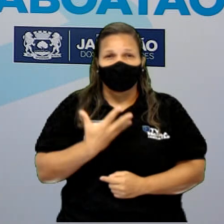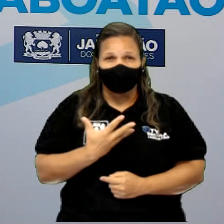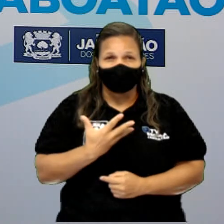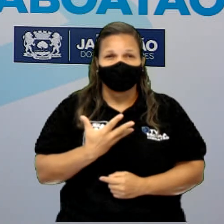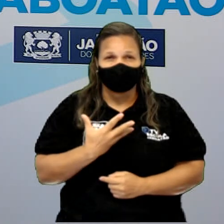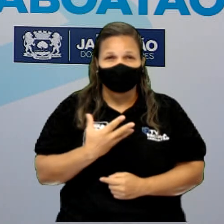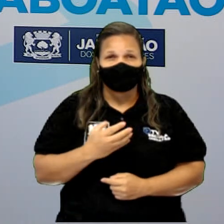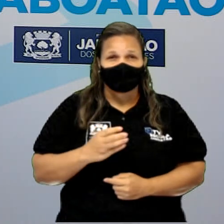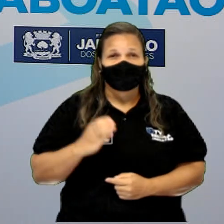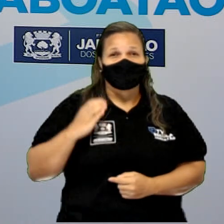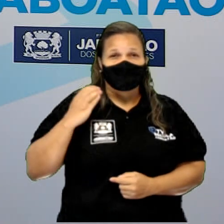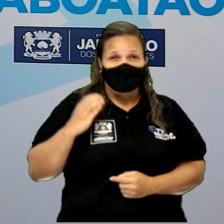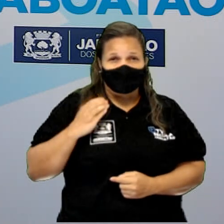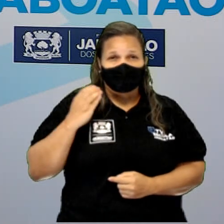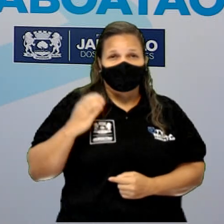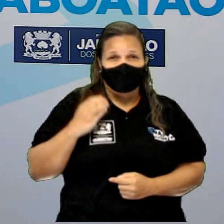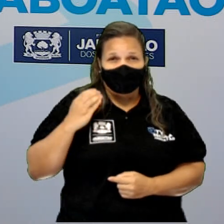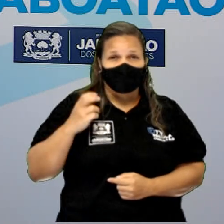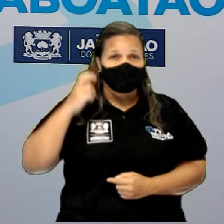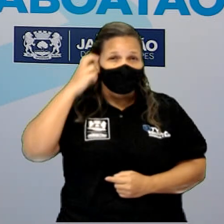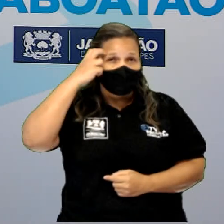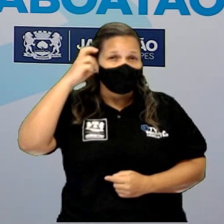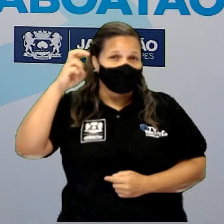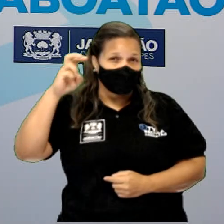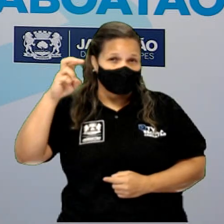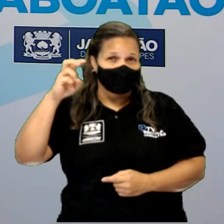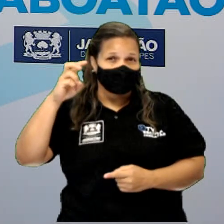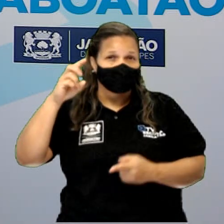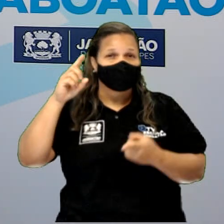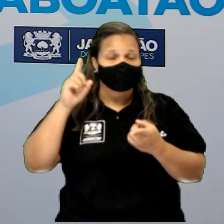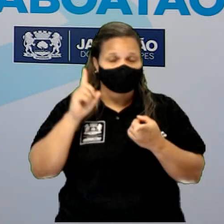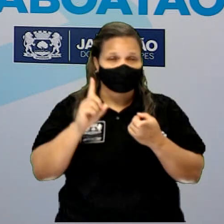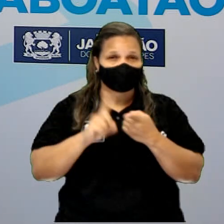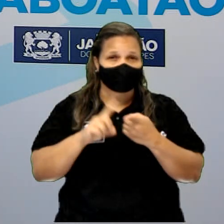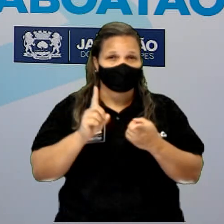é rico, não somente culturalmente, mas principalmente